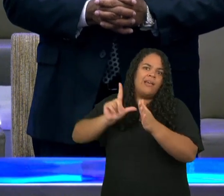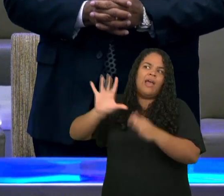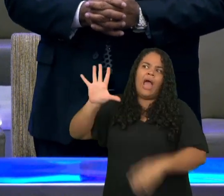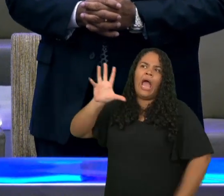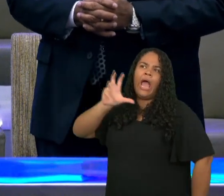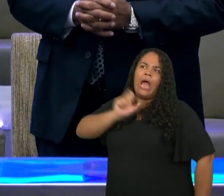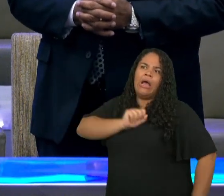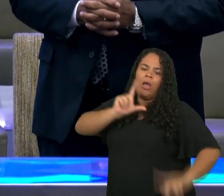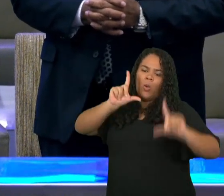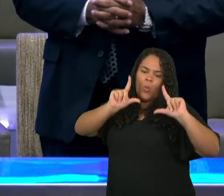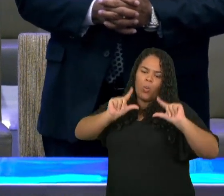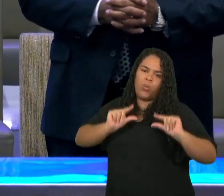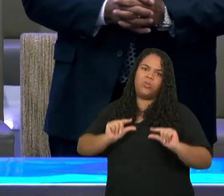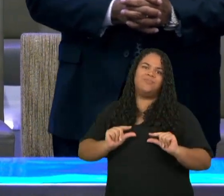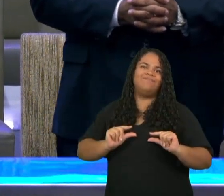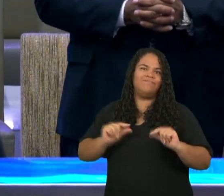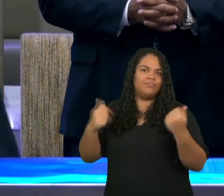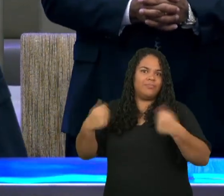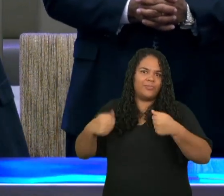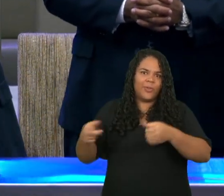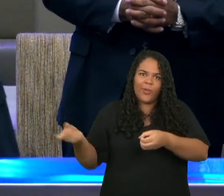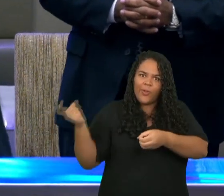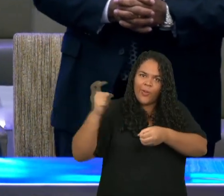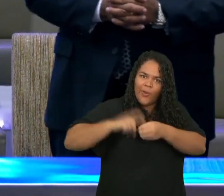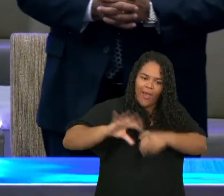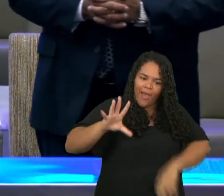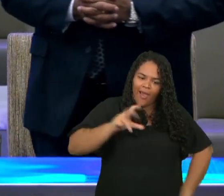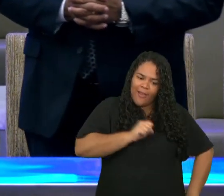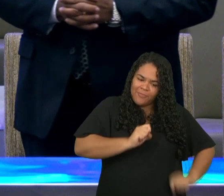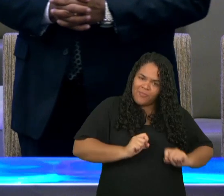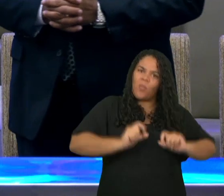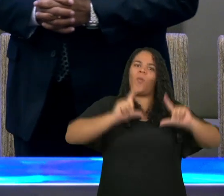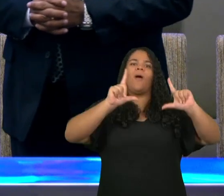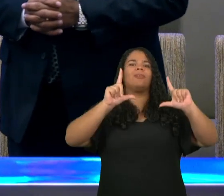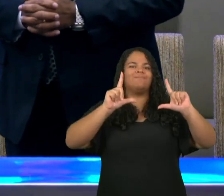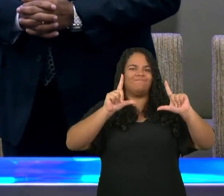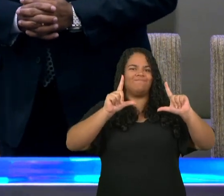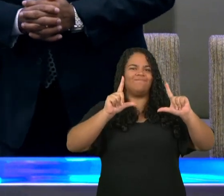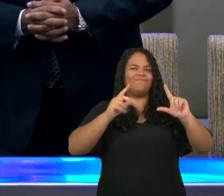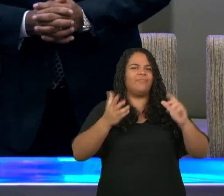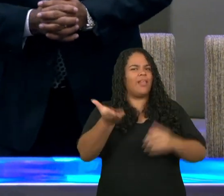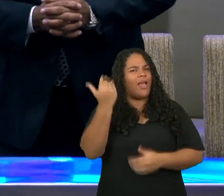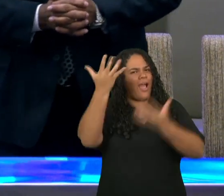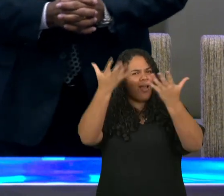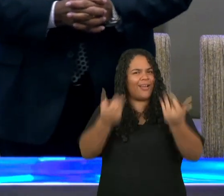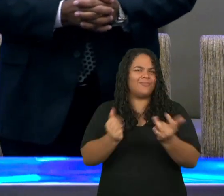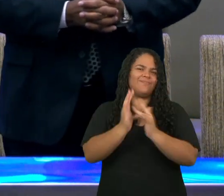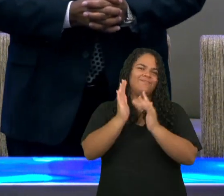Onde está a primeira vida esta noite? Onde está a primeira vida?